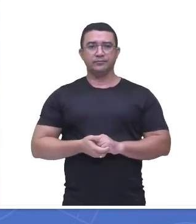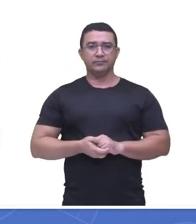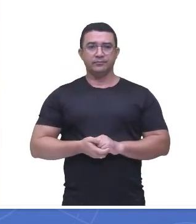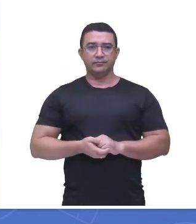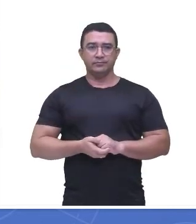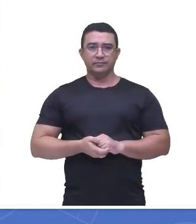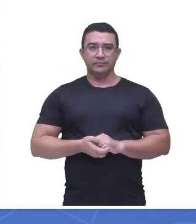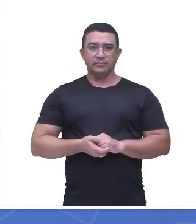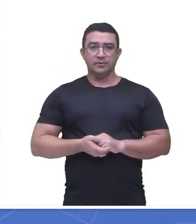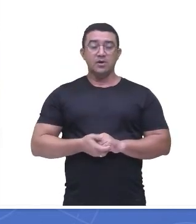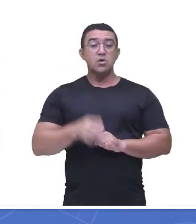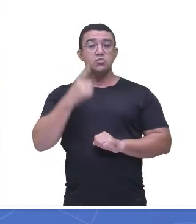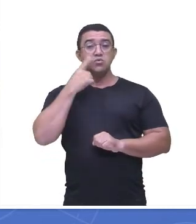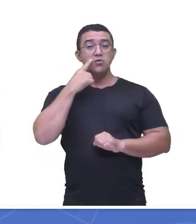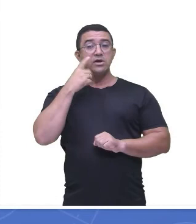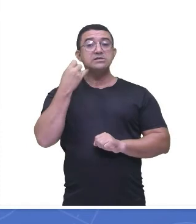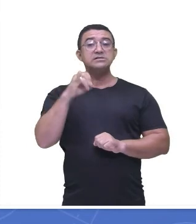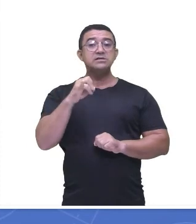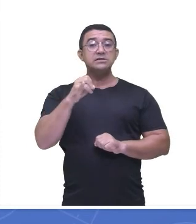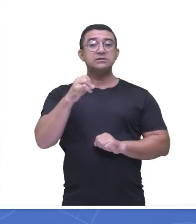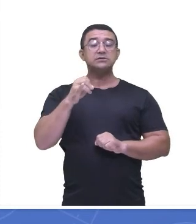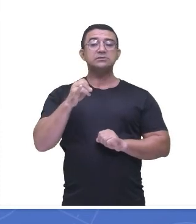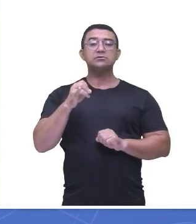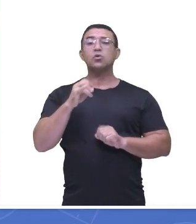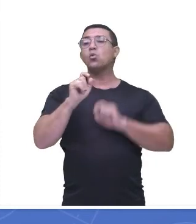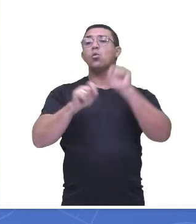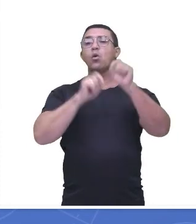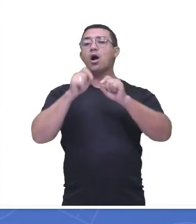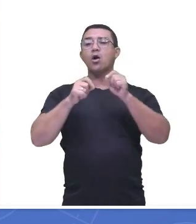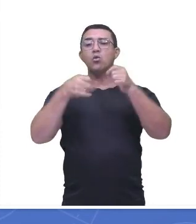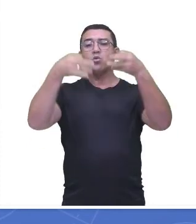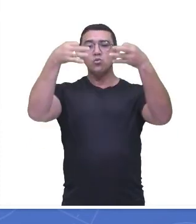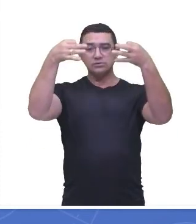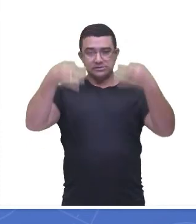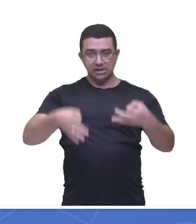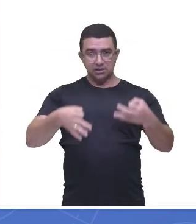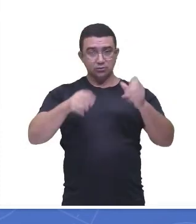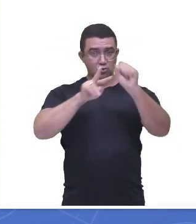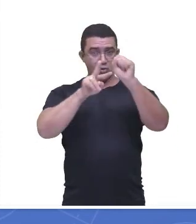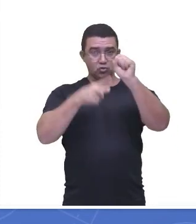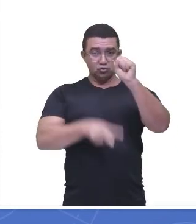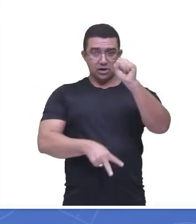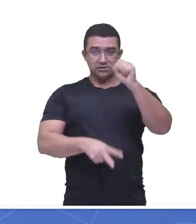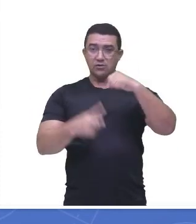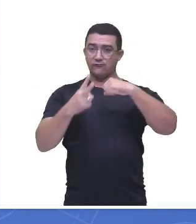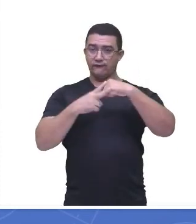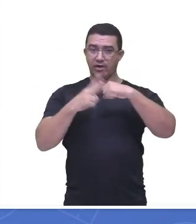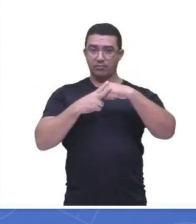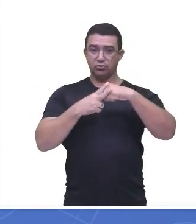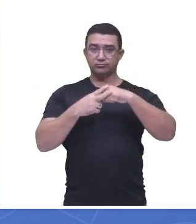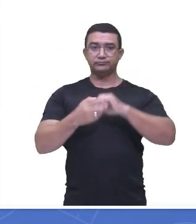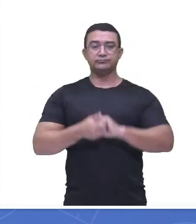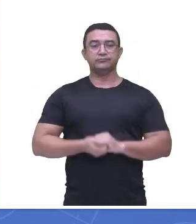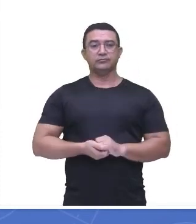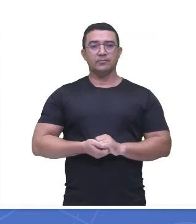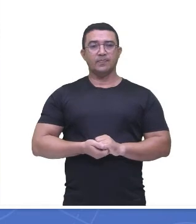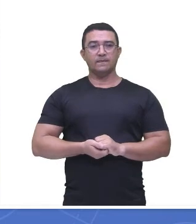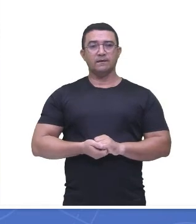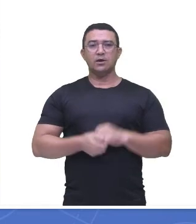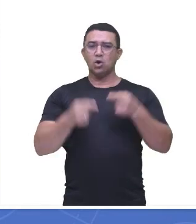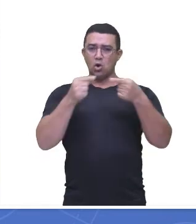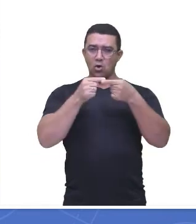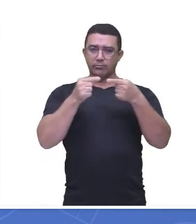considere se estão corretas as conjugações verbais abaixo com relação